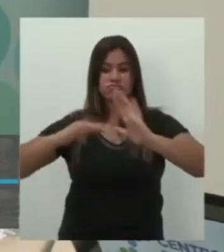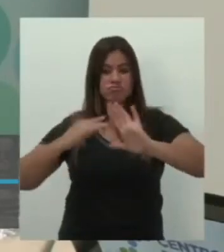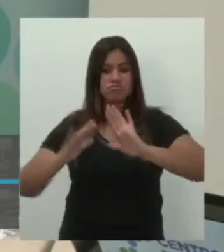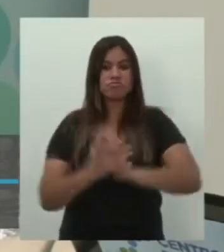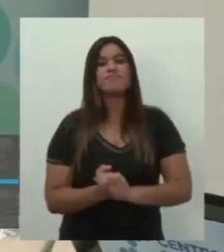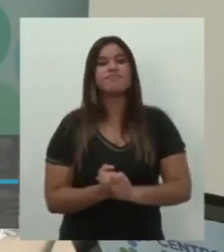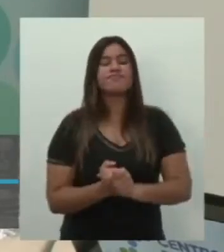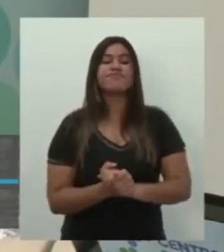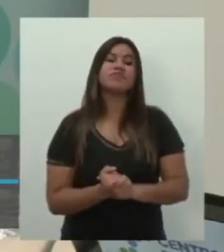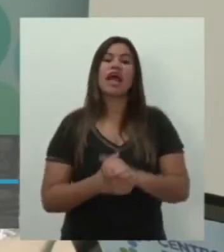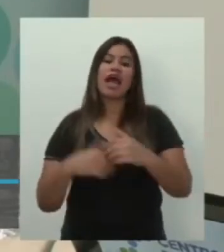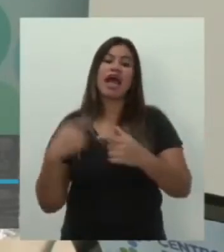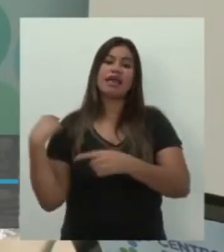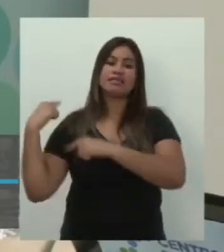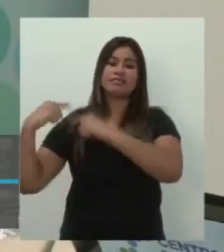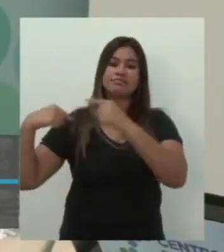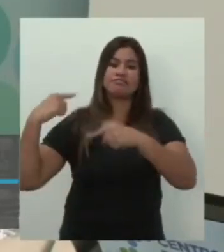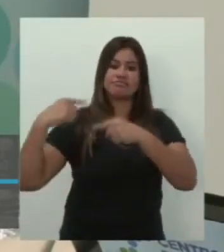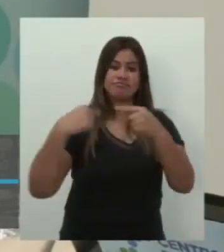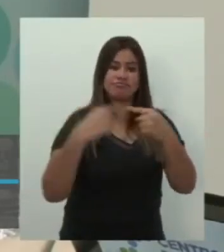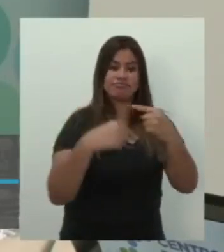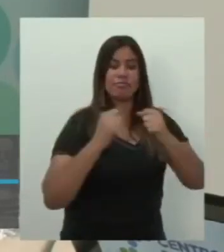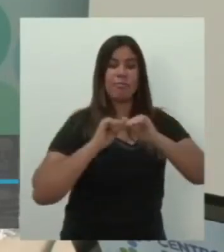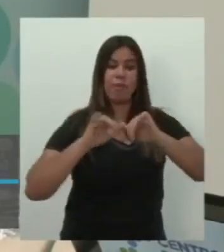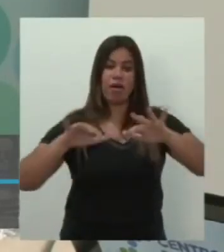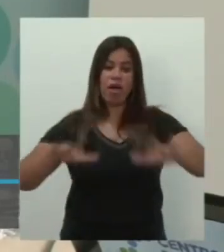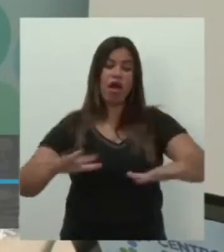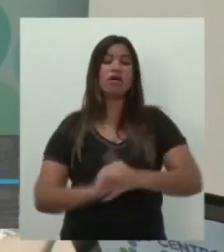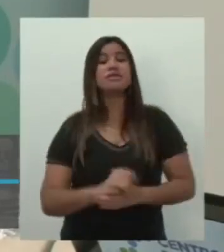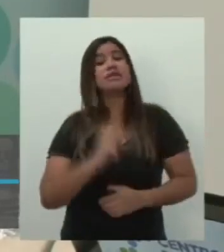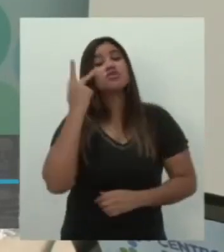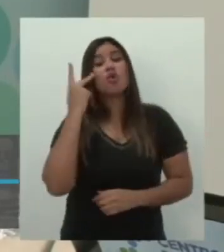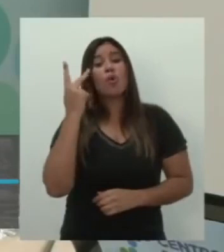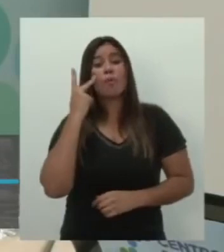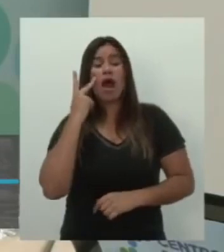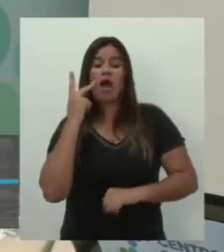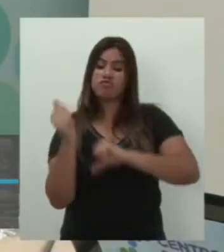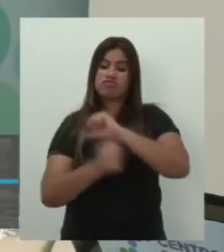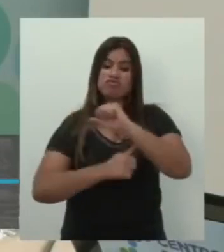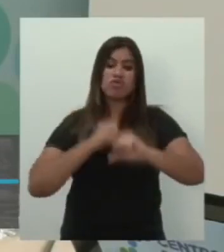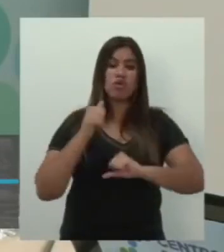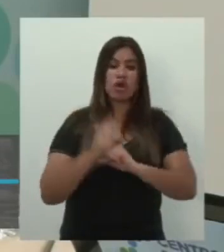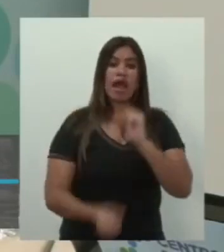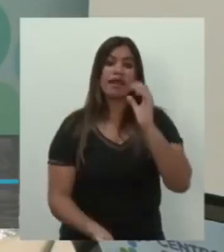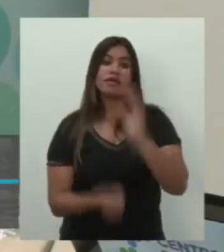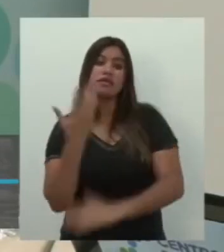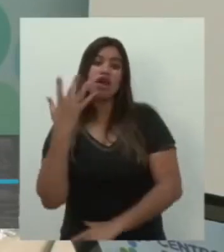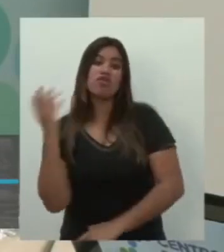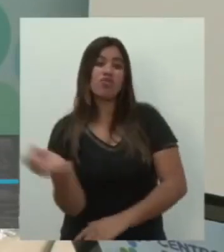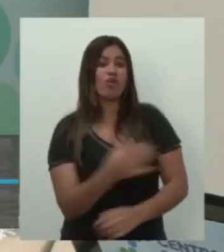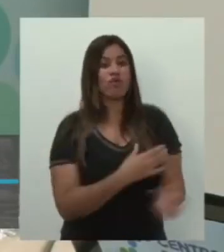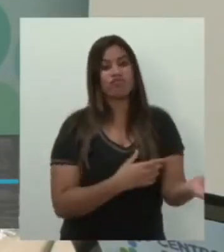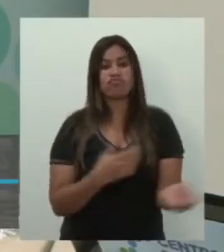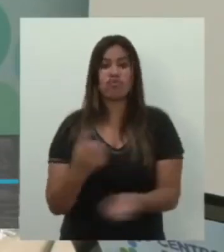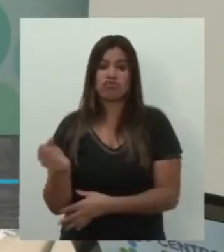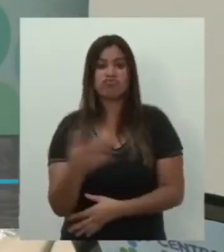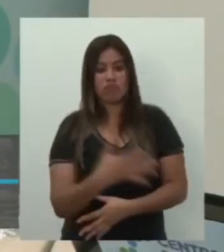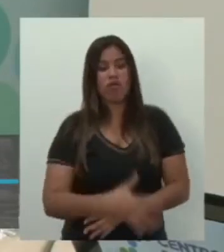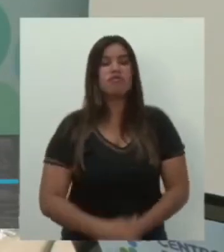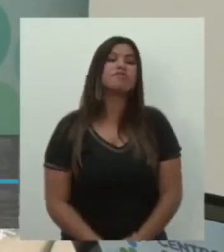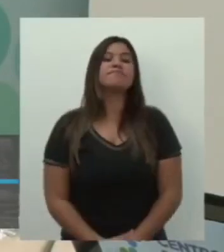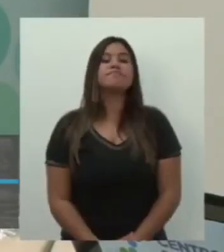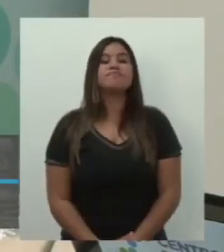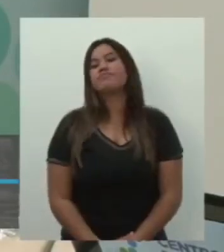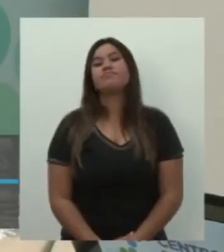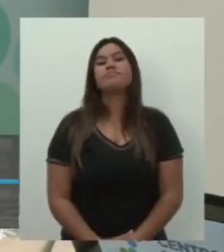Essa tradição oral foi passando pela população. E era comum as cantigas mudarem, né, e darem origem a outras cantigas, tá certo?